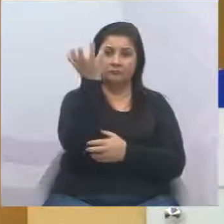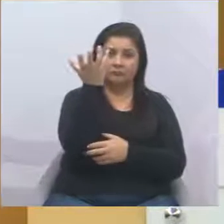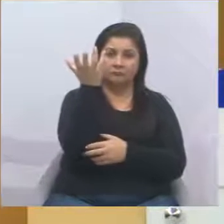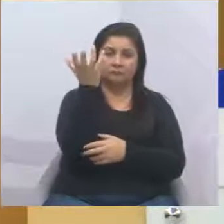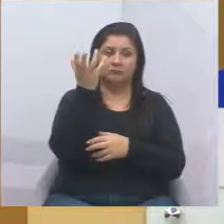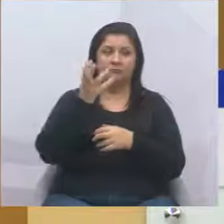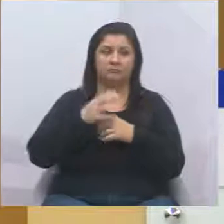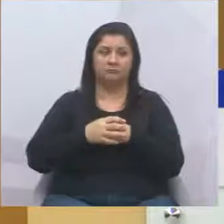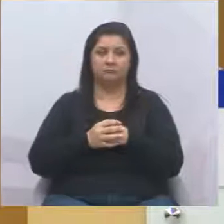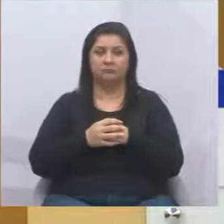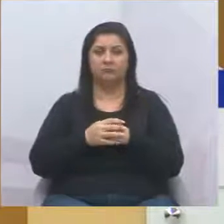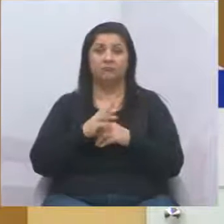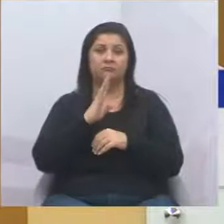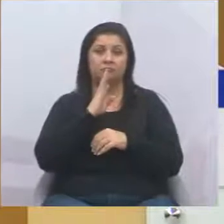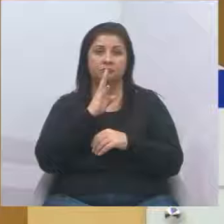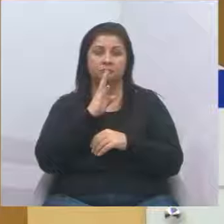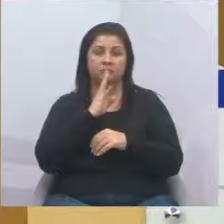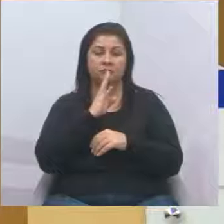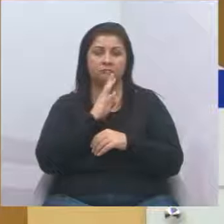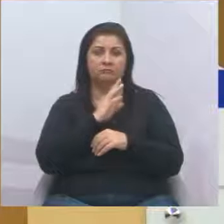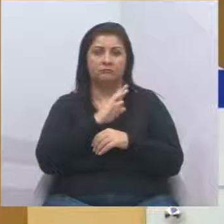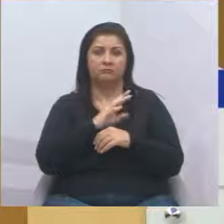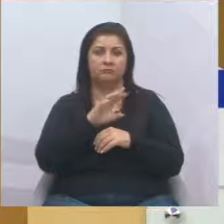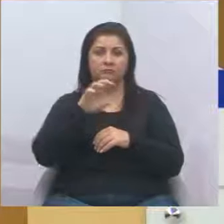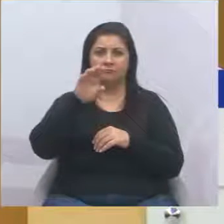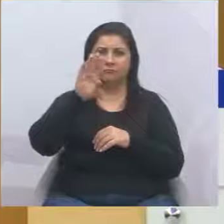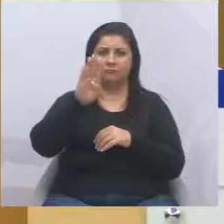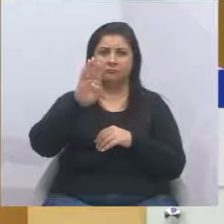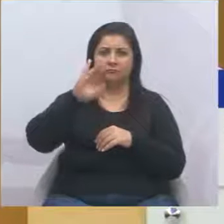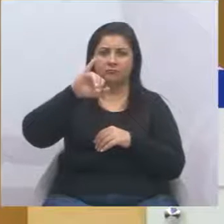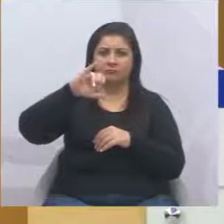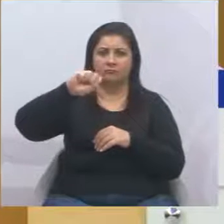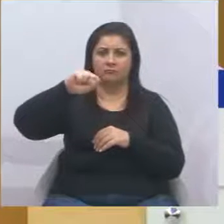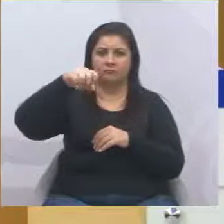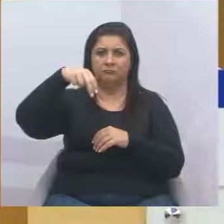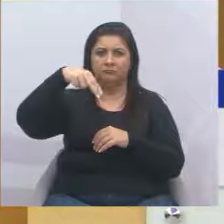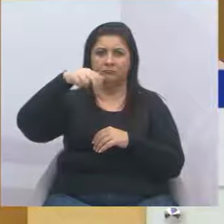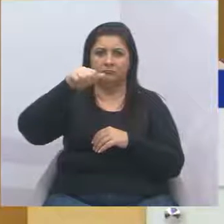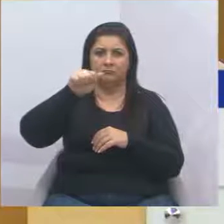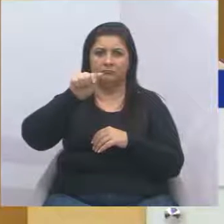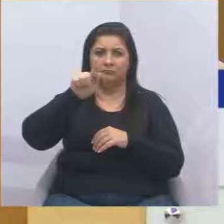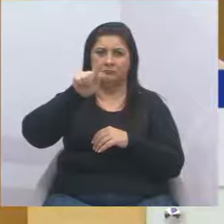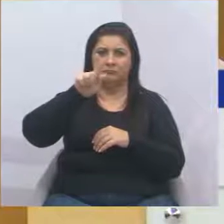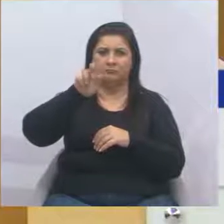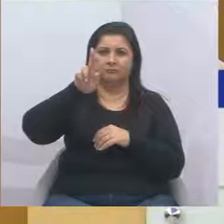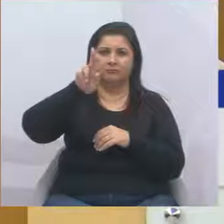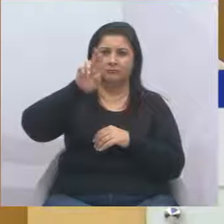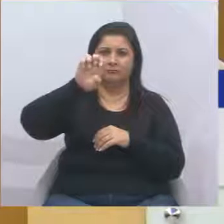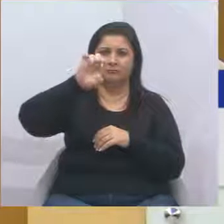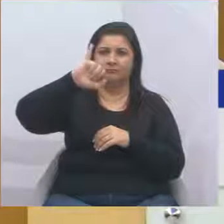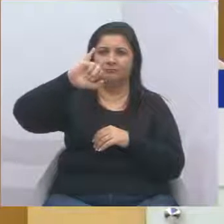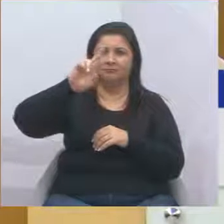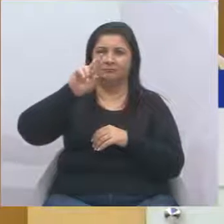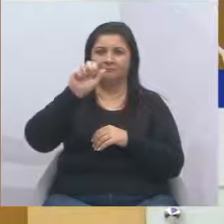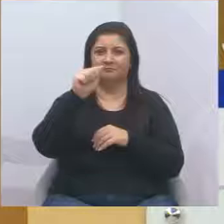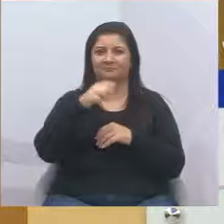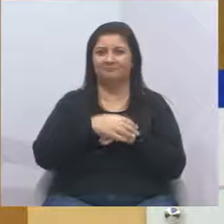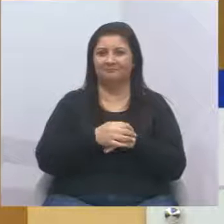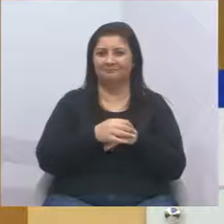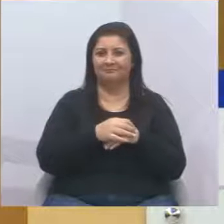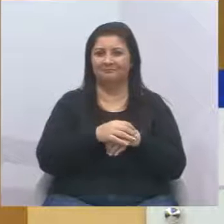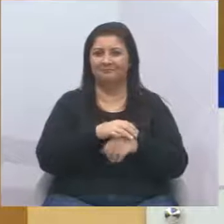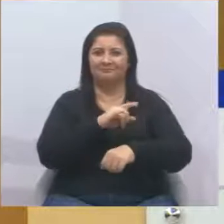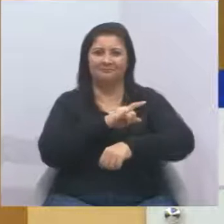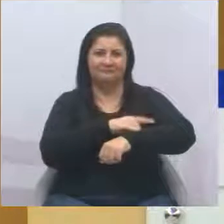Bignoneaceae, também conhecida como bisnagueira, tulipeira do Gabão, xixi de macaco ou chama